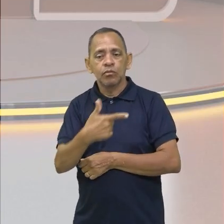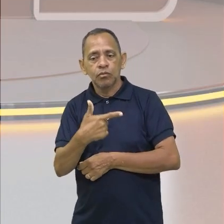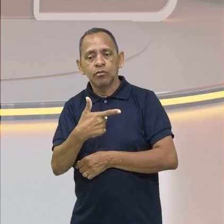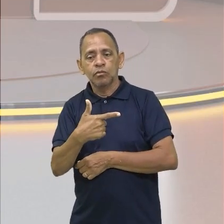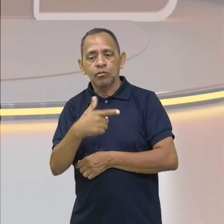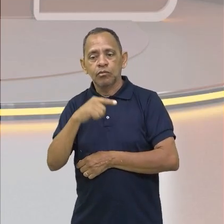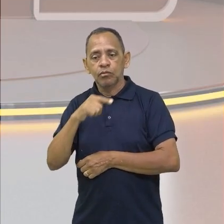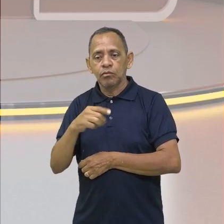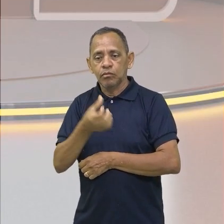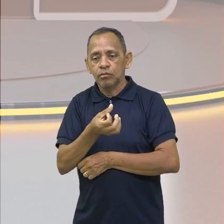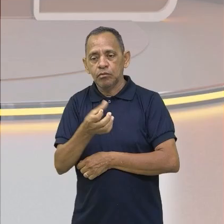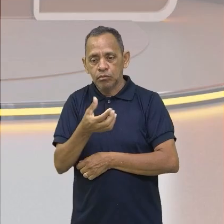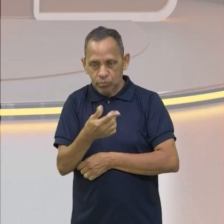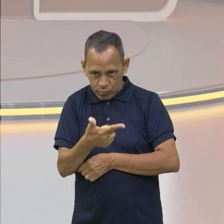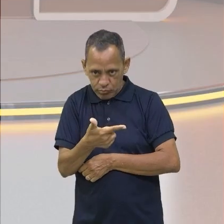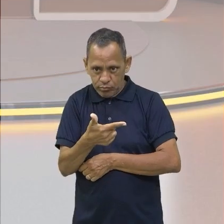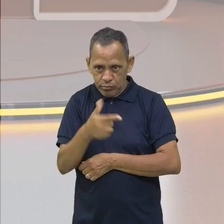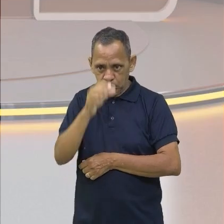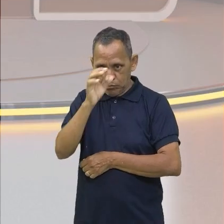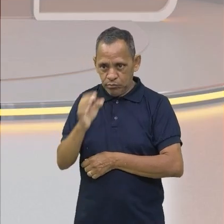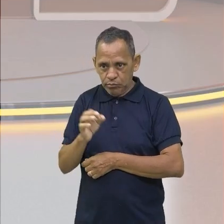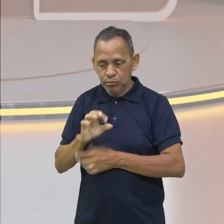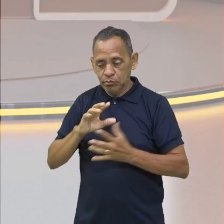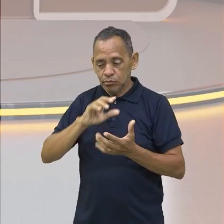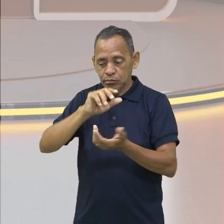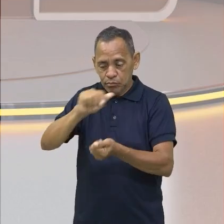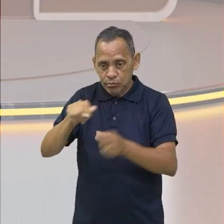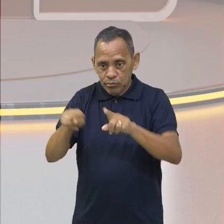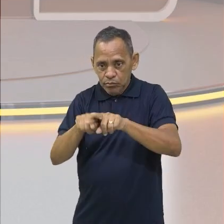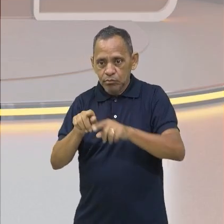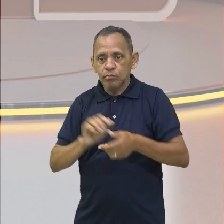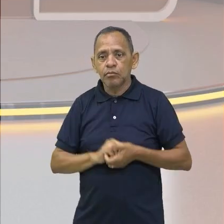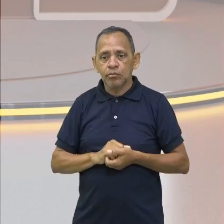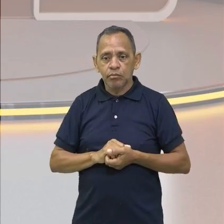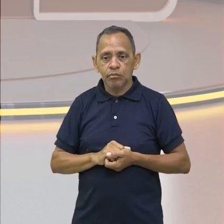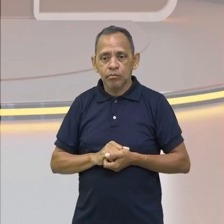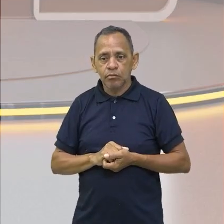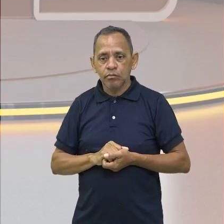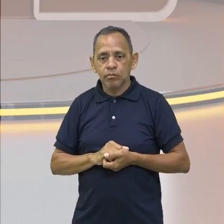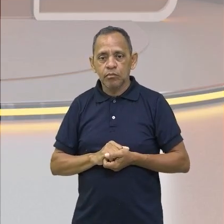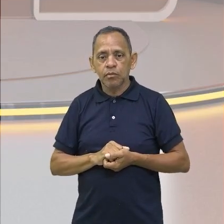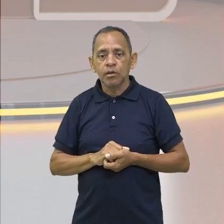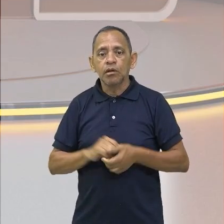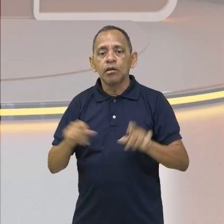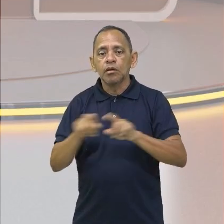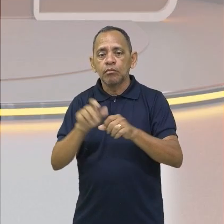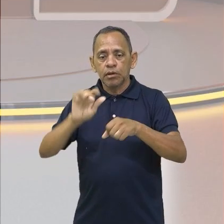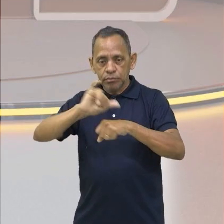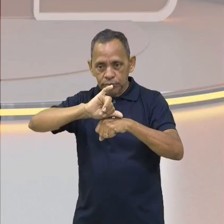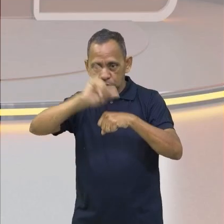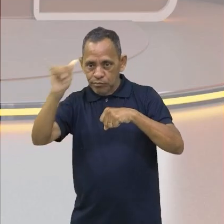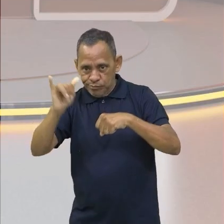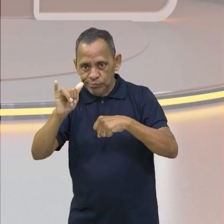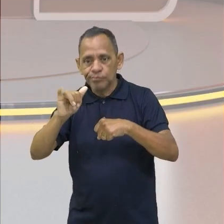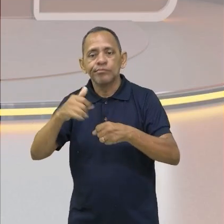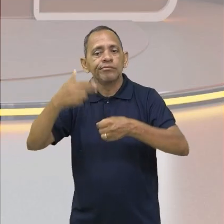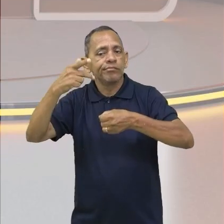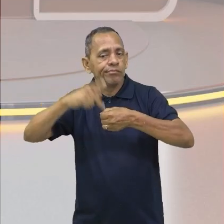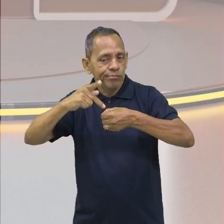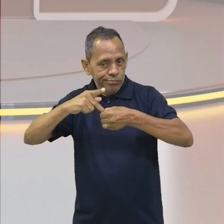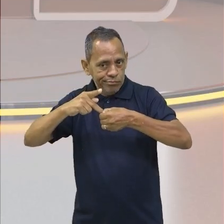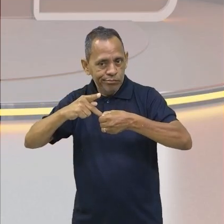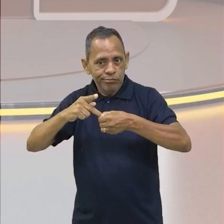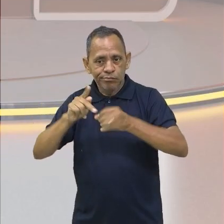2,62% do total global, tá? São vários países que acabam extraindo também. Agora, a exportação do petróleo e gás natural,